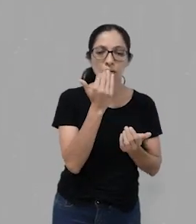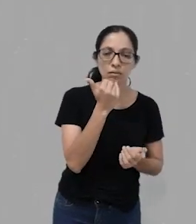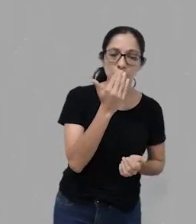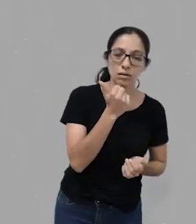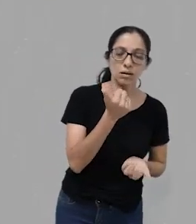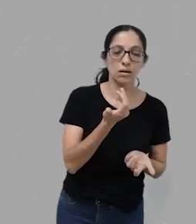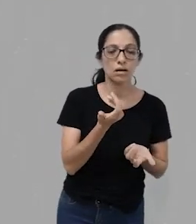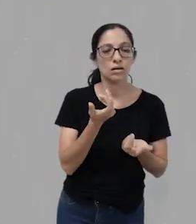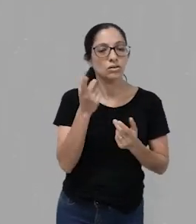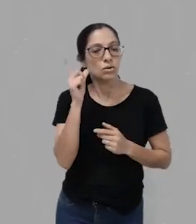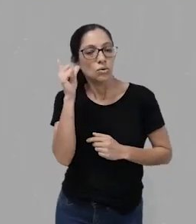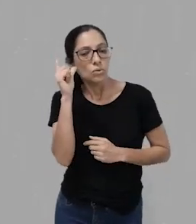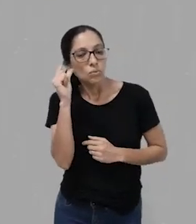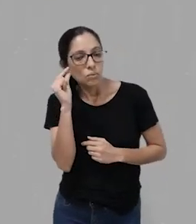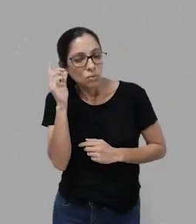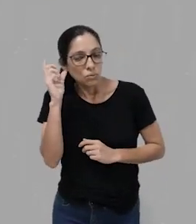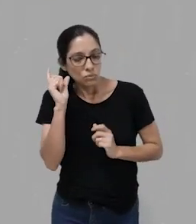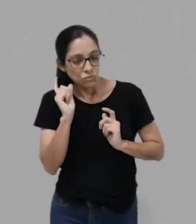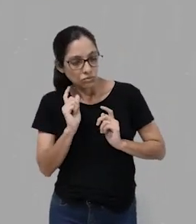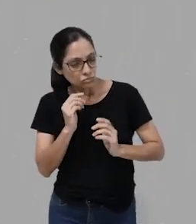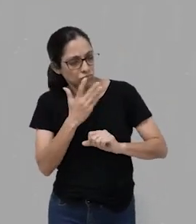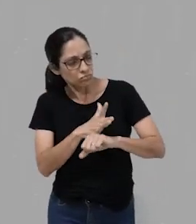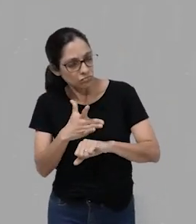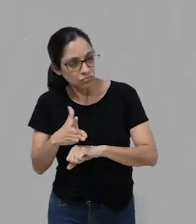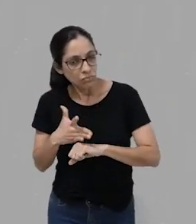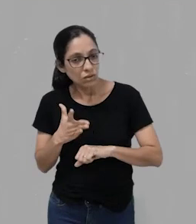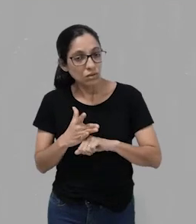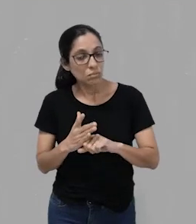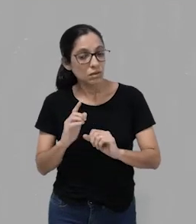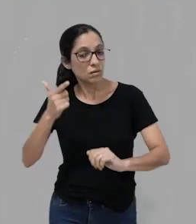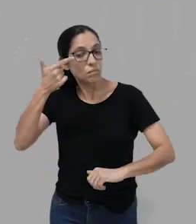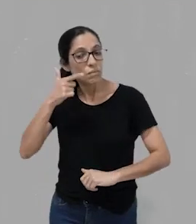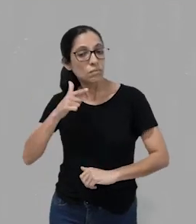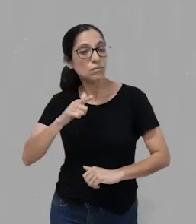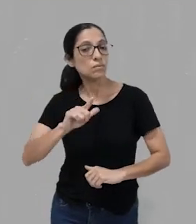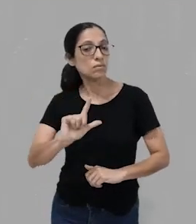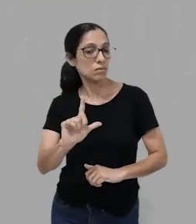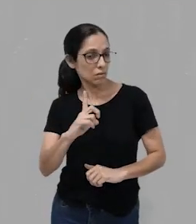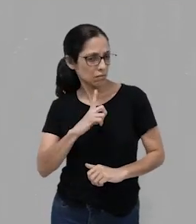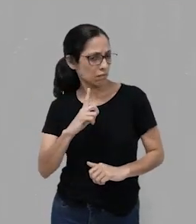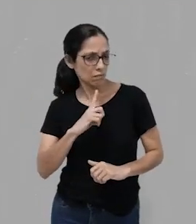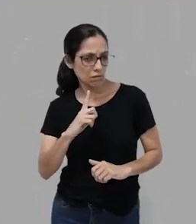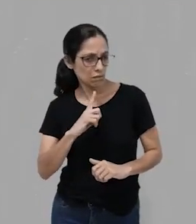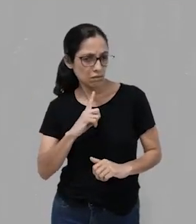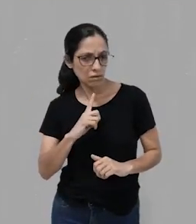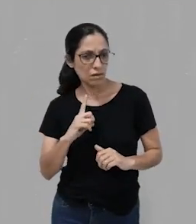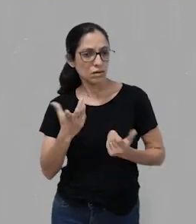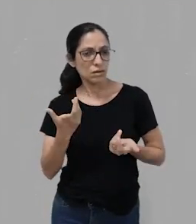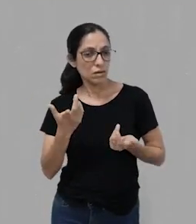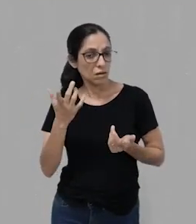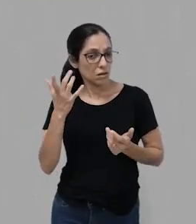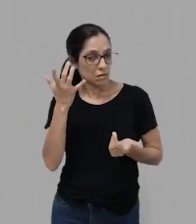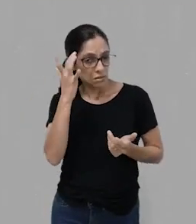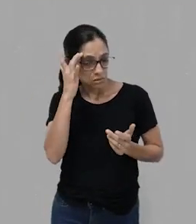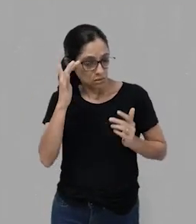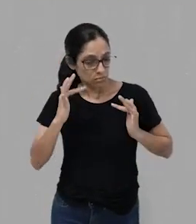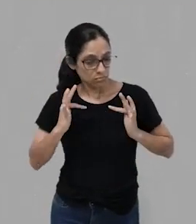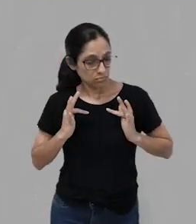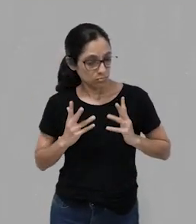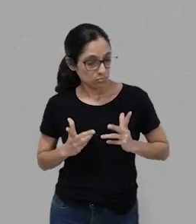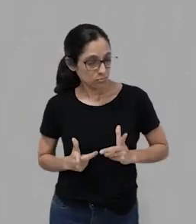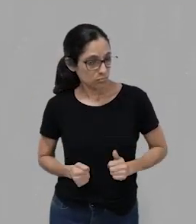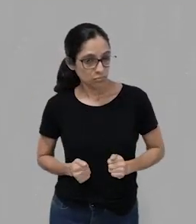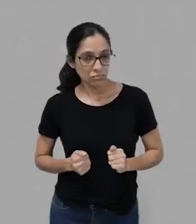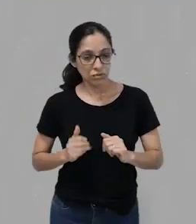alimentar, de descansos, de treinos, para que ele consiga ter essas suas valências físicas em alto